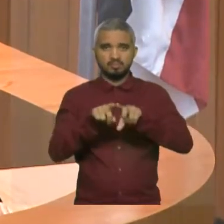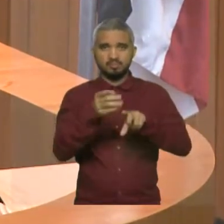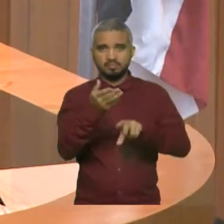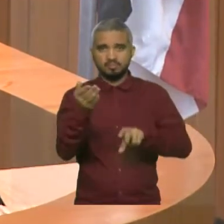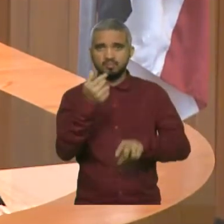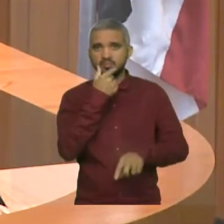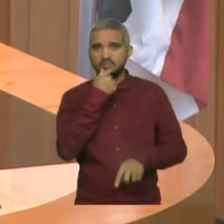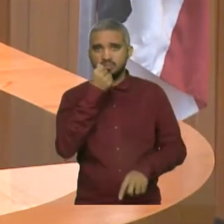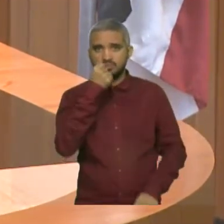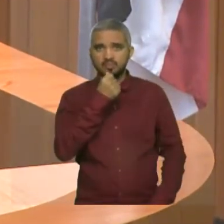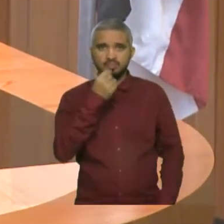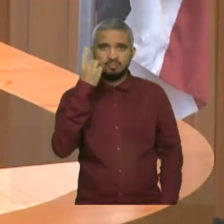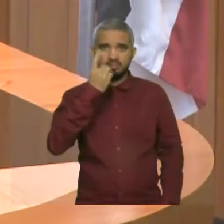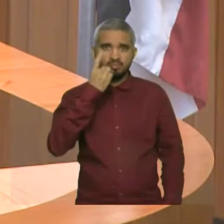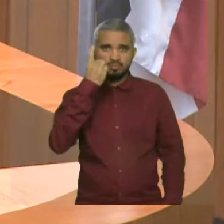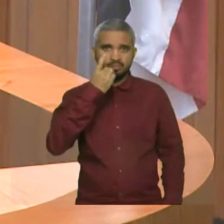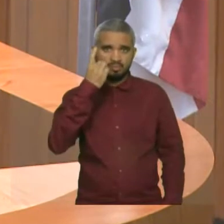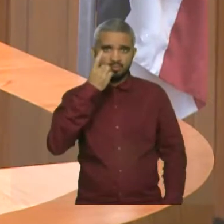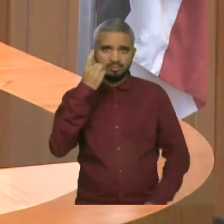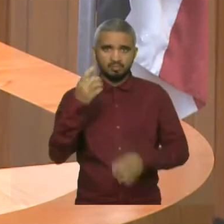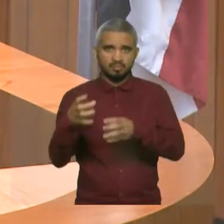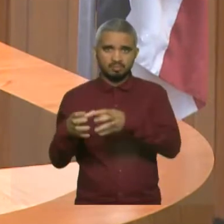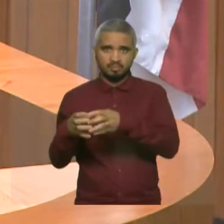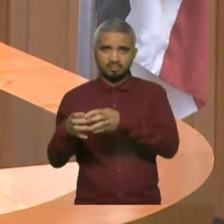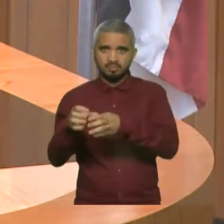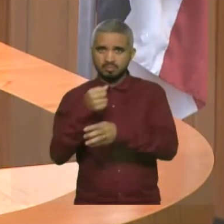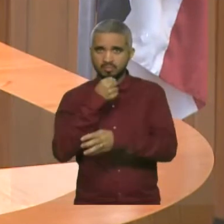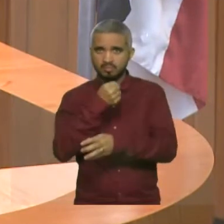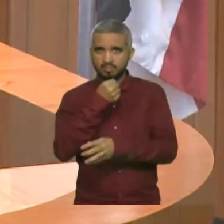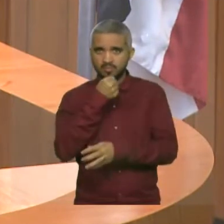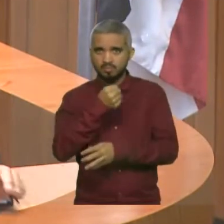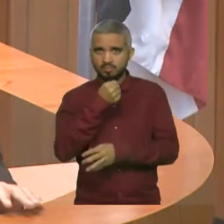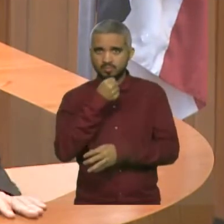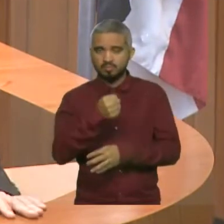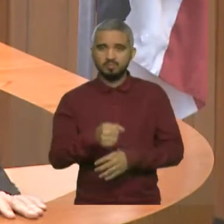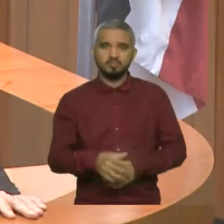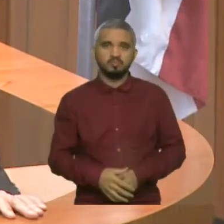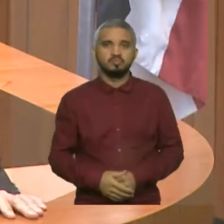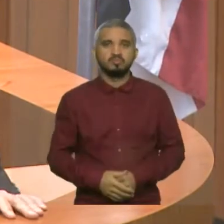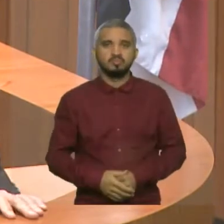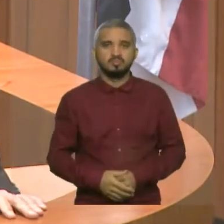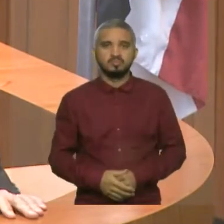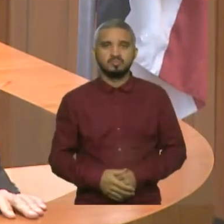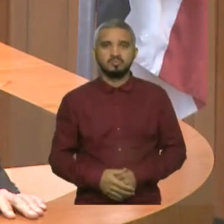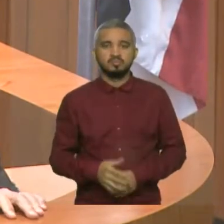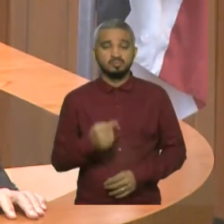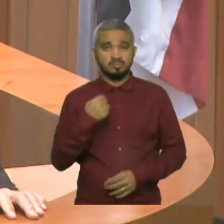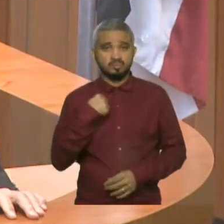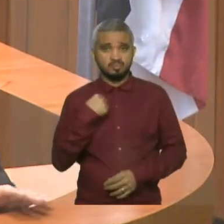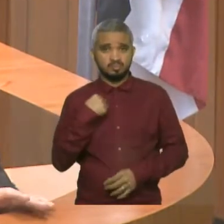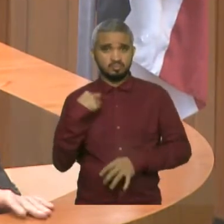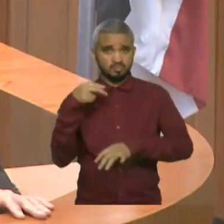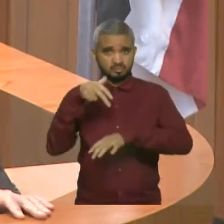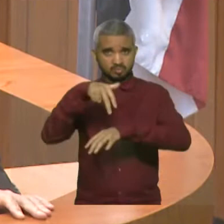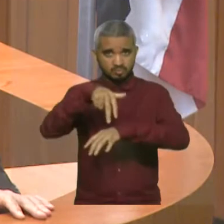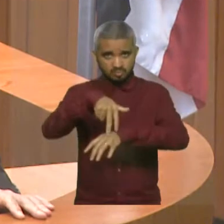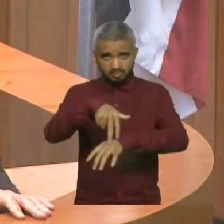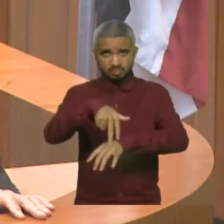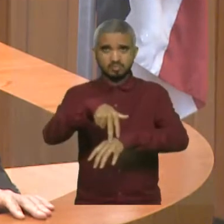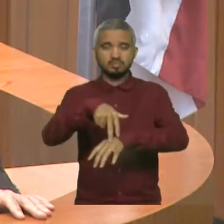imprensa. Senhor presidente, mais uma vez venho à tribuna desta